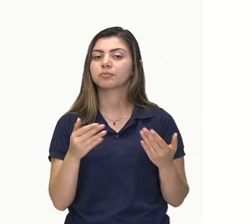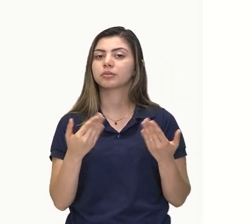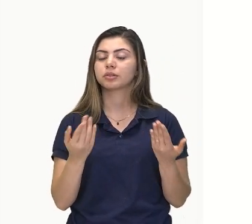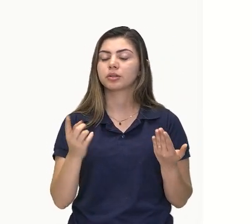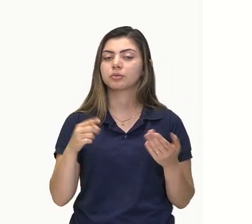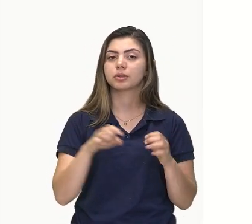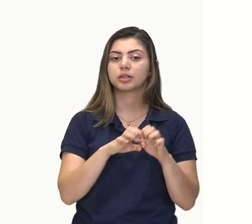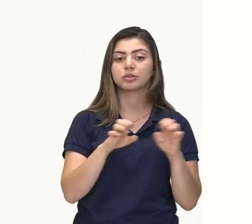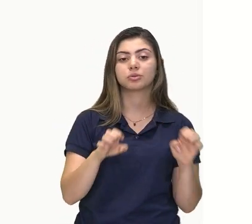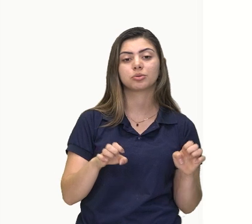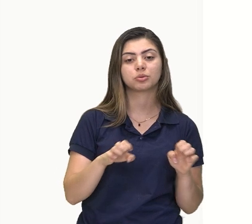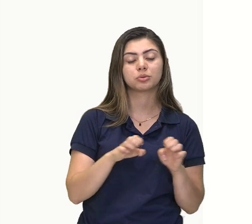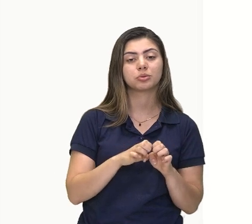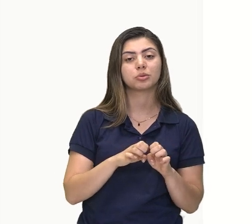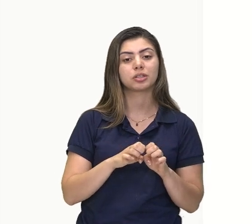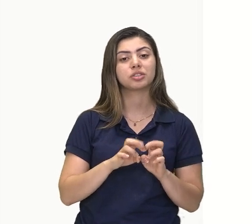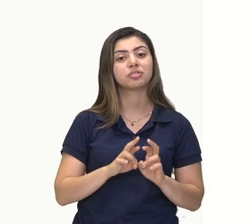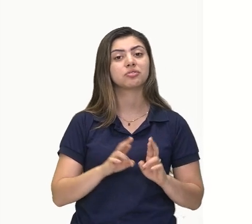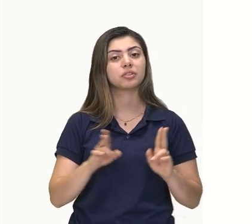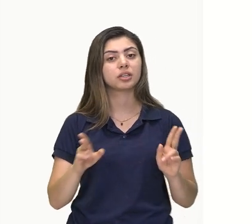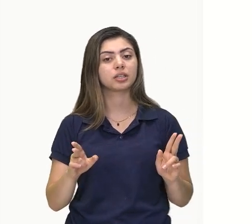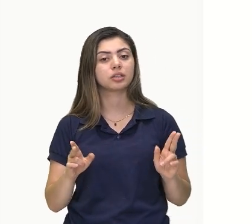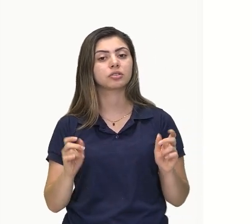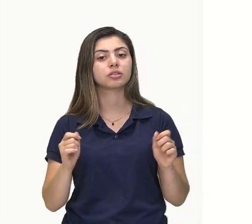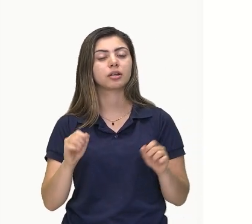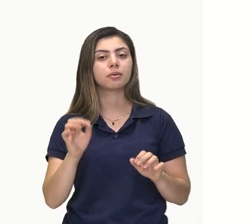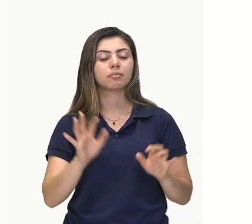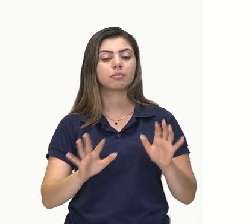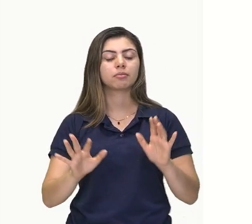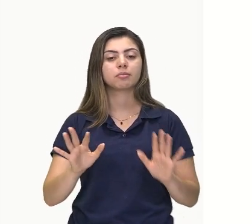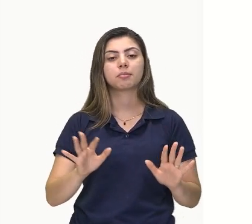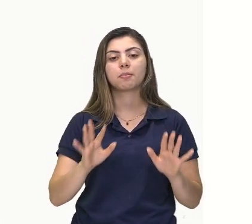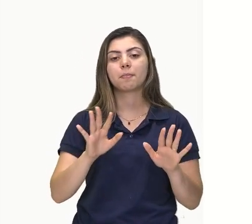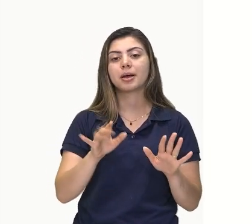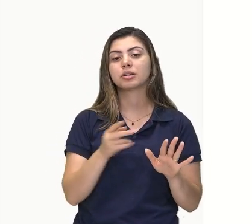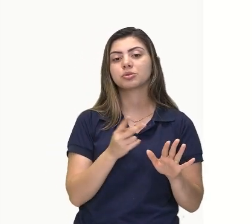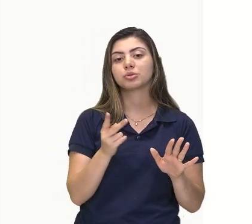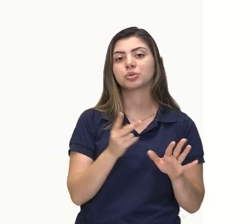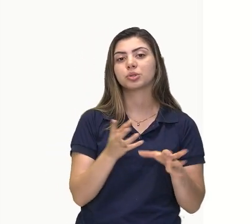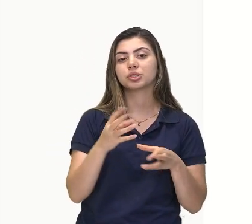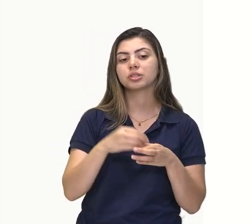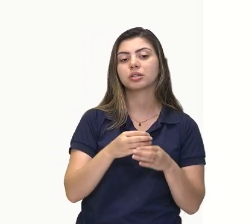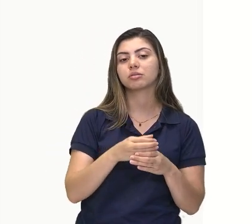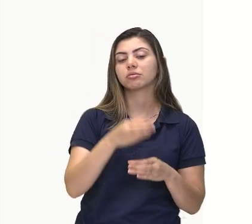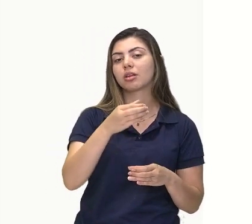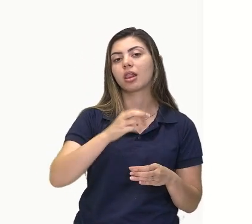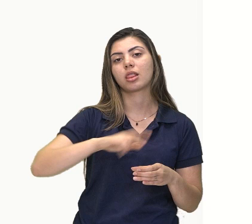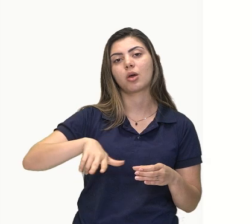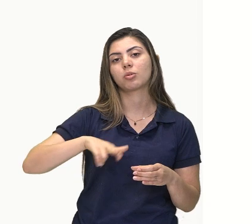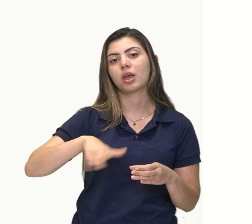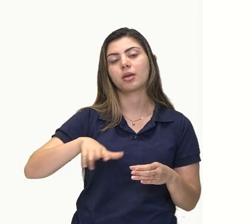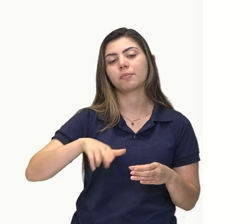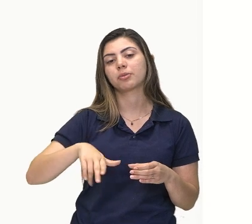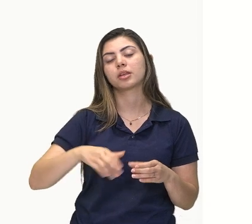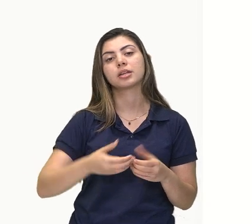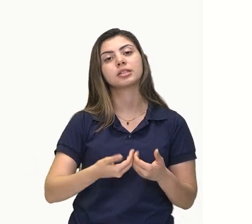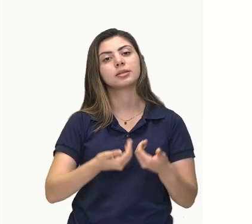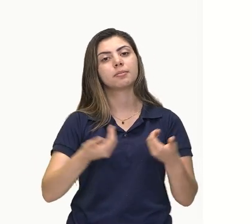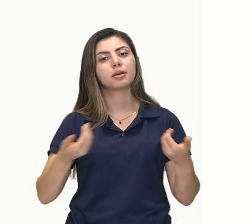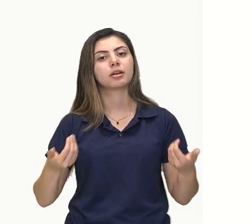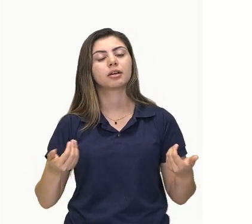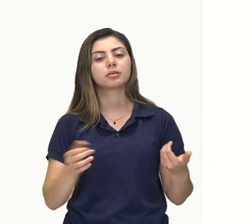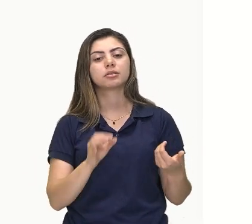estruturas diferentes, tá? Só que elas não estão no mesmo frasco, tá? Importante dizer